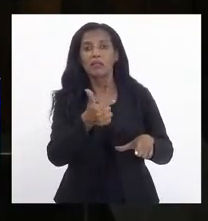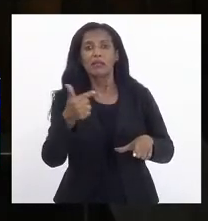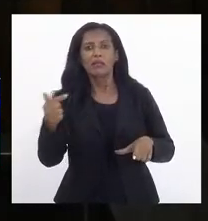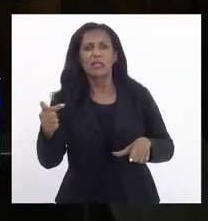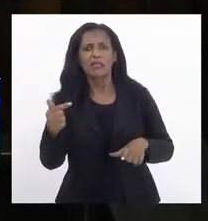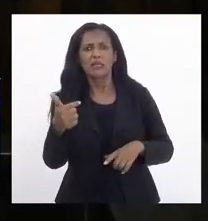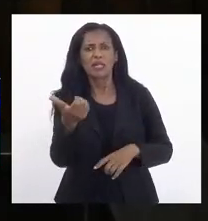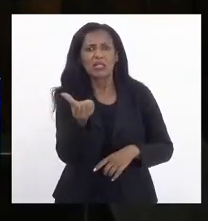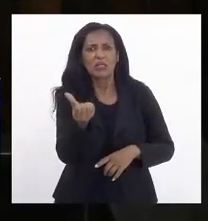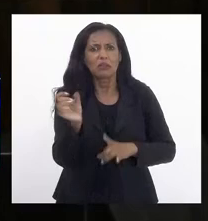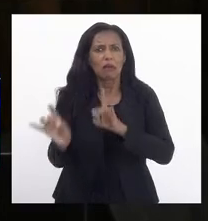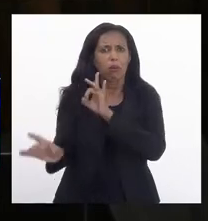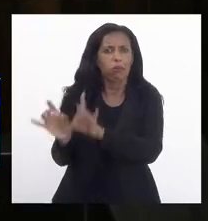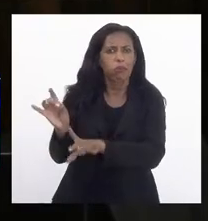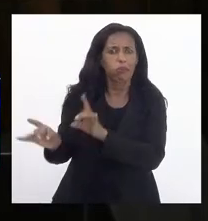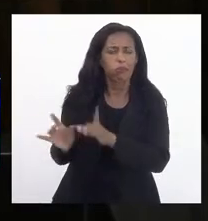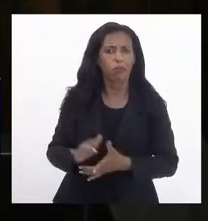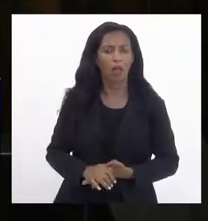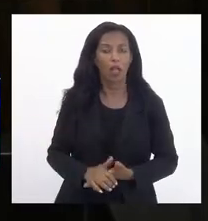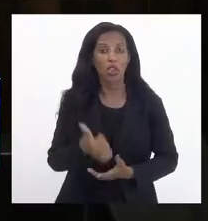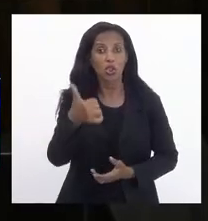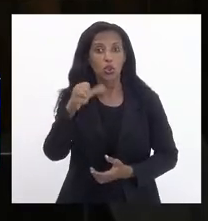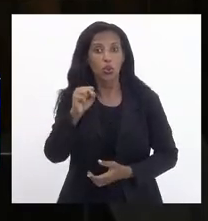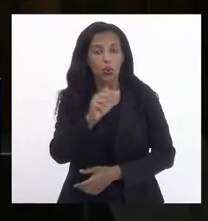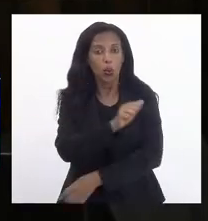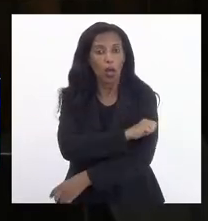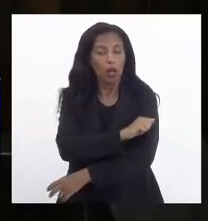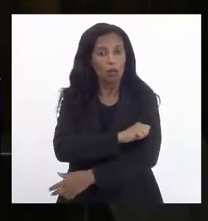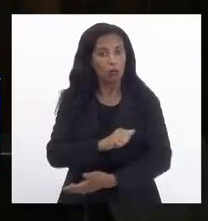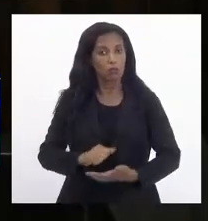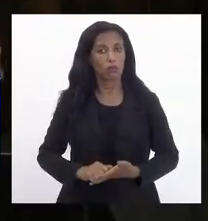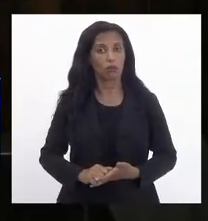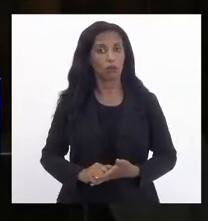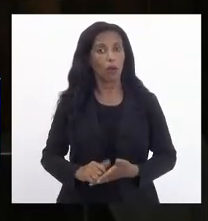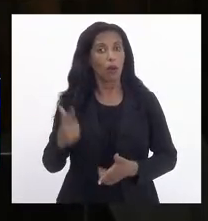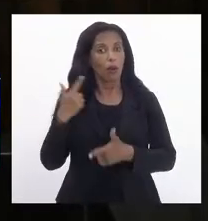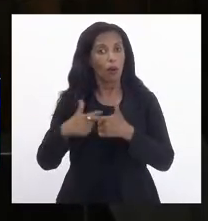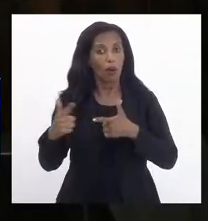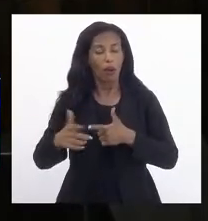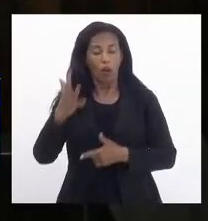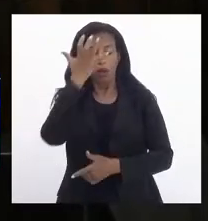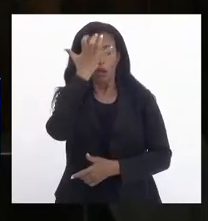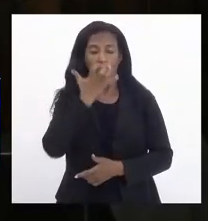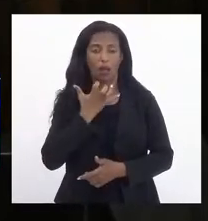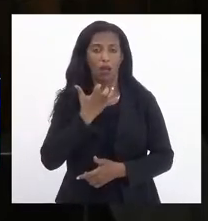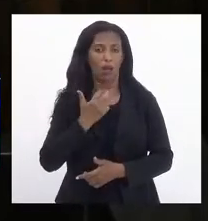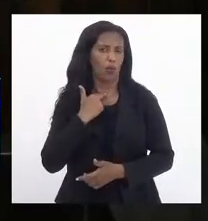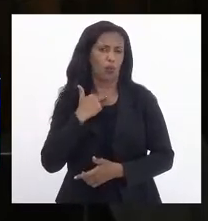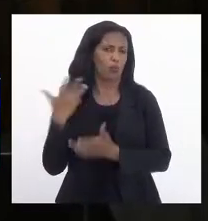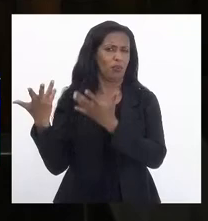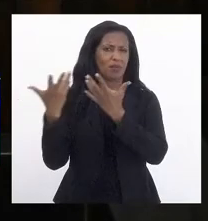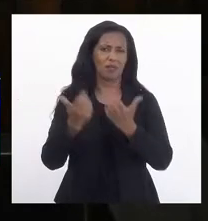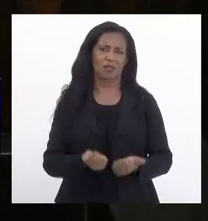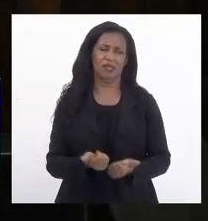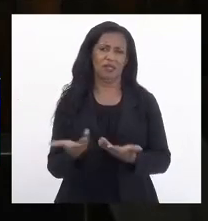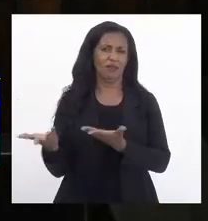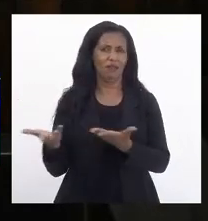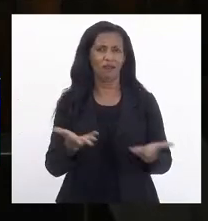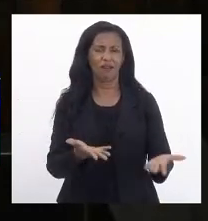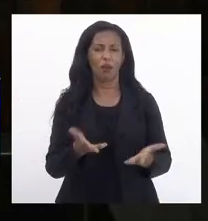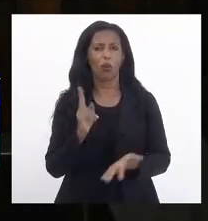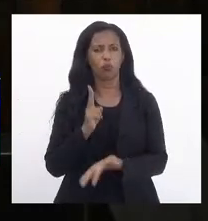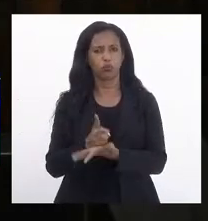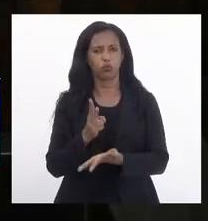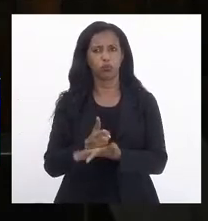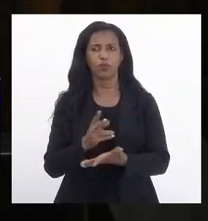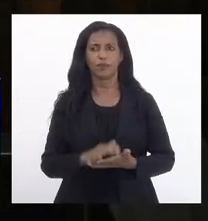17, 16, 18 alunos, uma situação dramática. E é inaceitável que esse processo